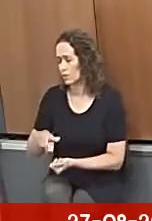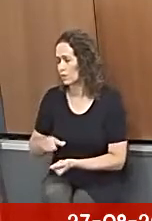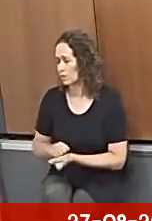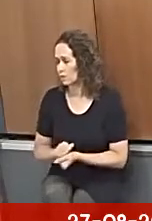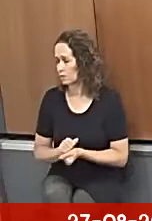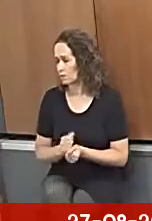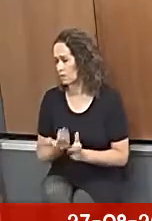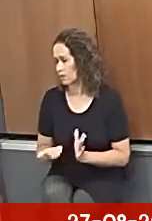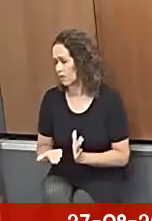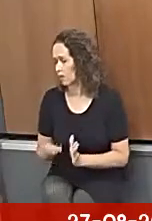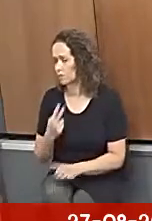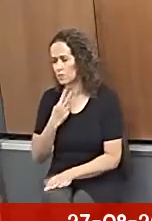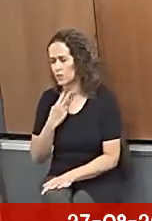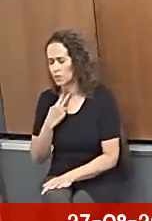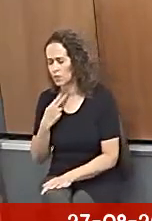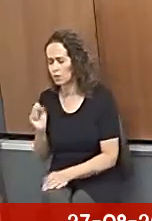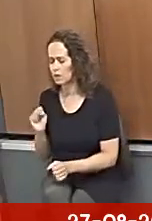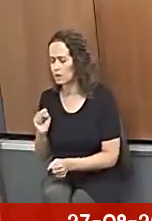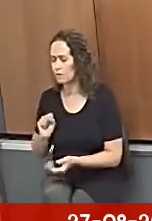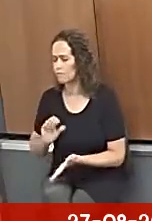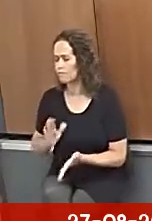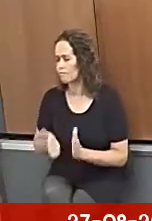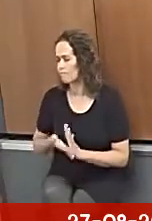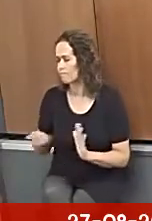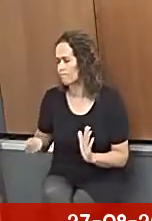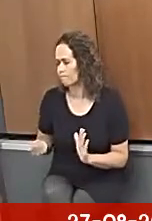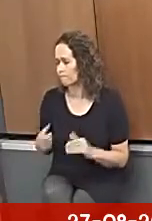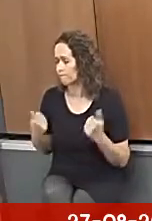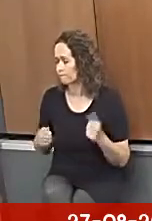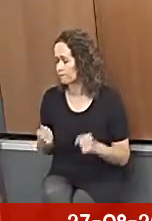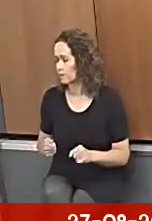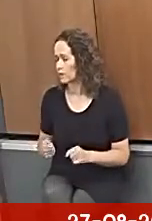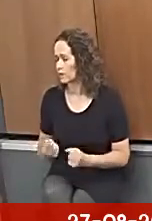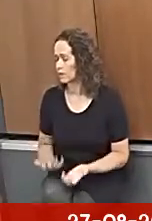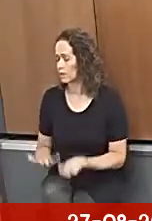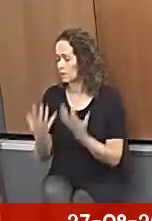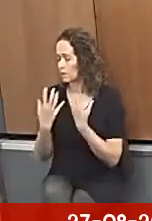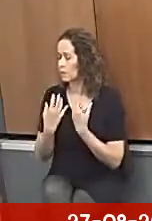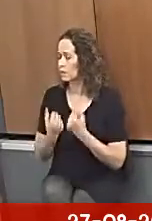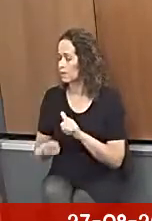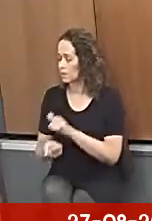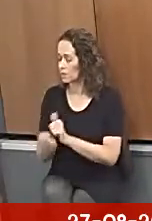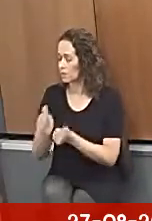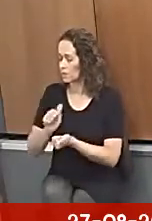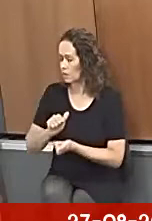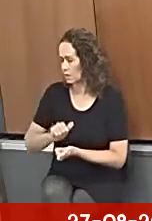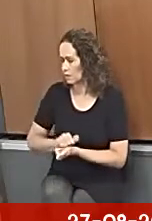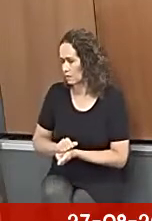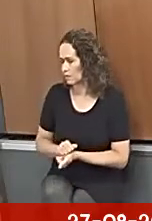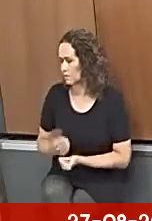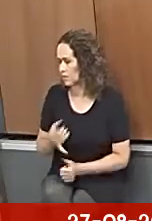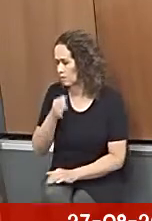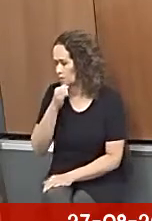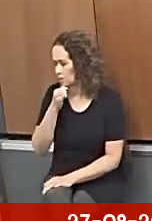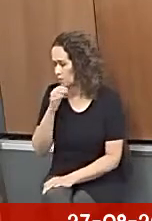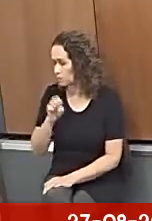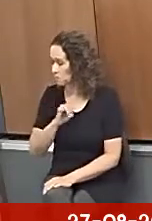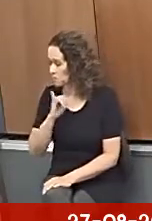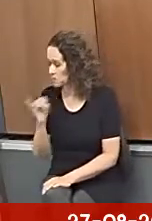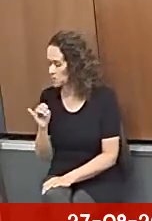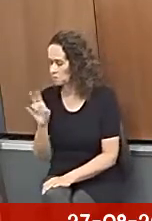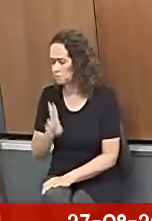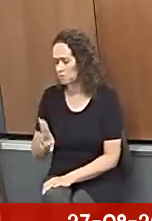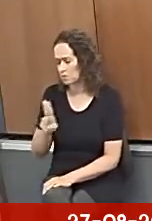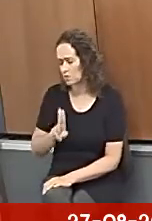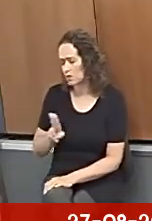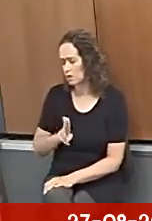repreendido deve ser apto a a adotada adaptação razoável então para que não seja utilizado o